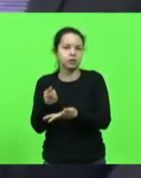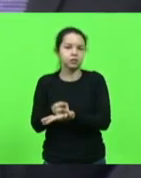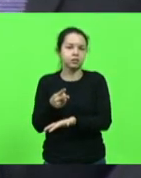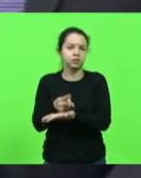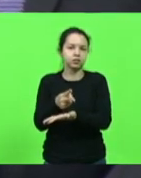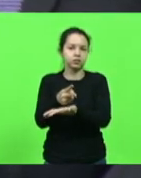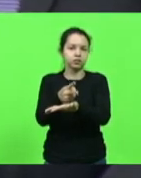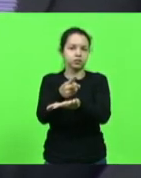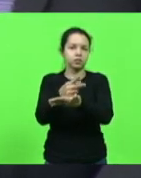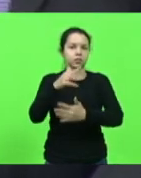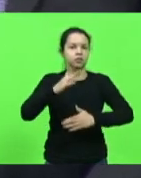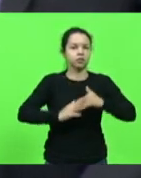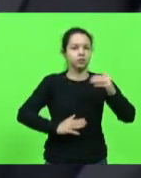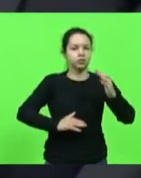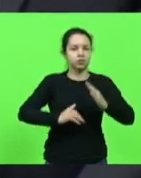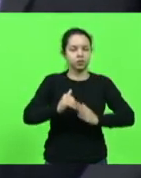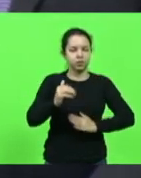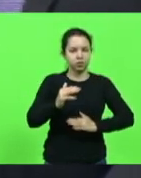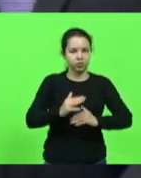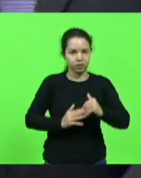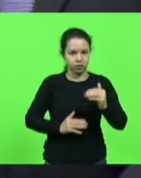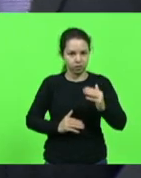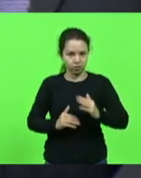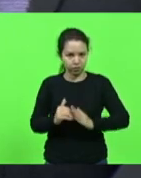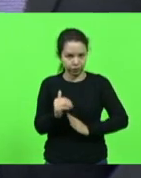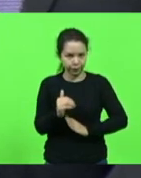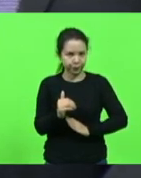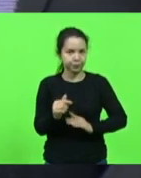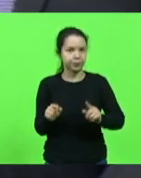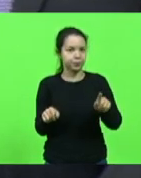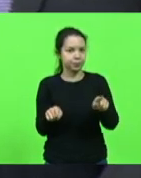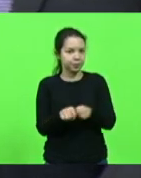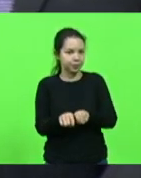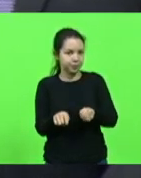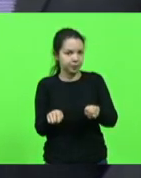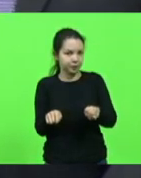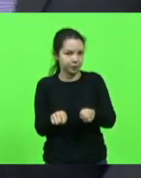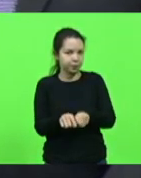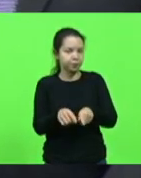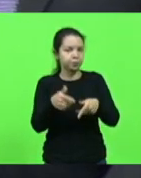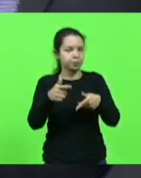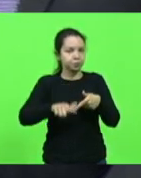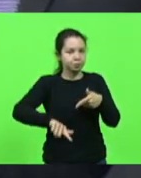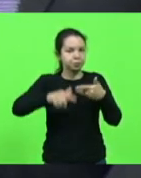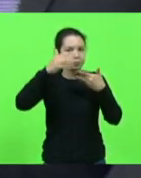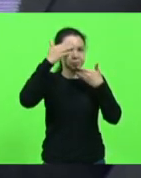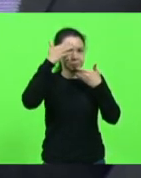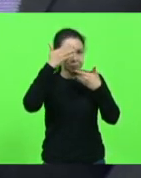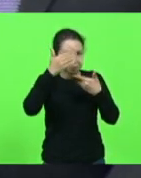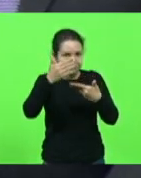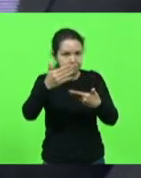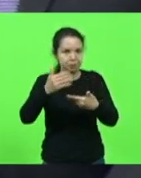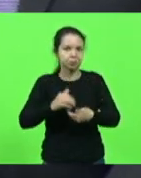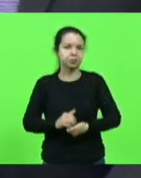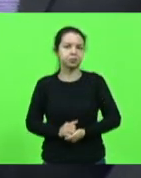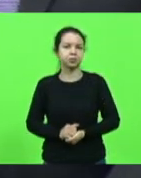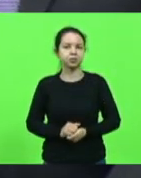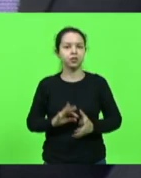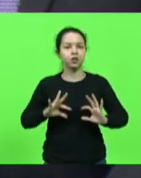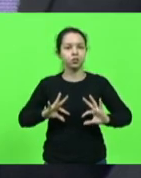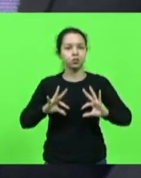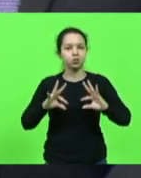nossas atividades, e por isso também reitero os agradecimentos. E a